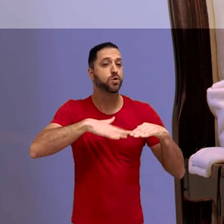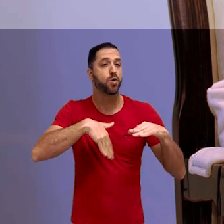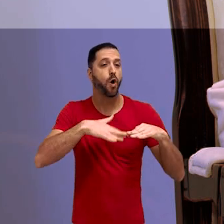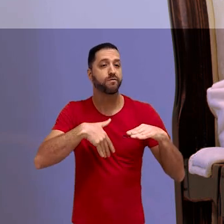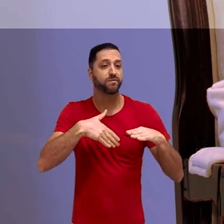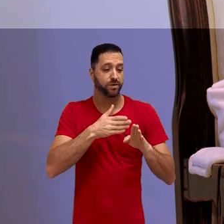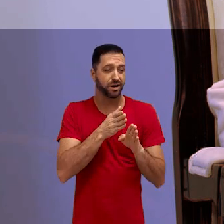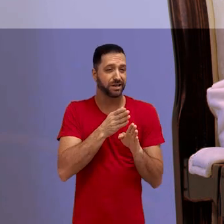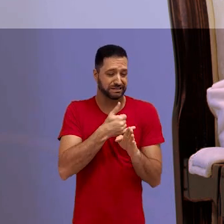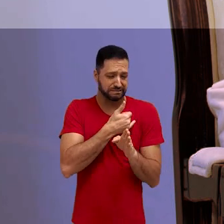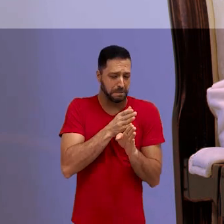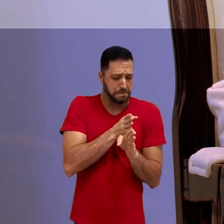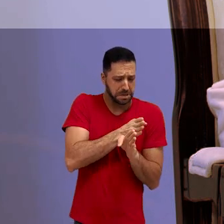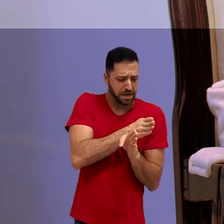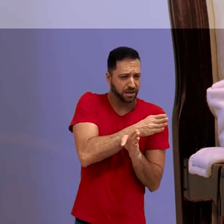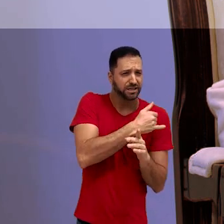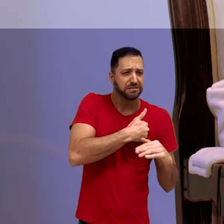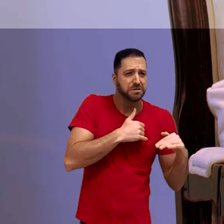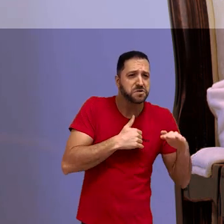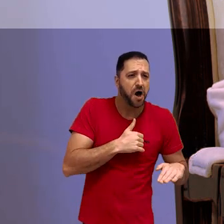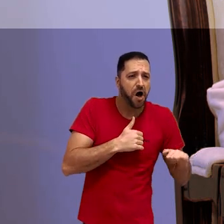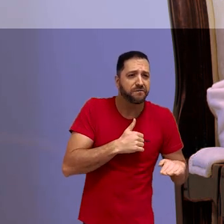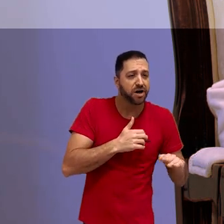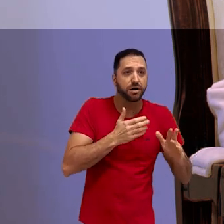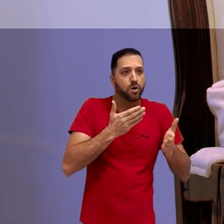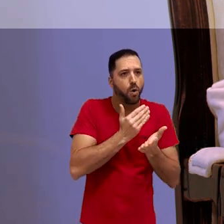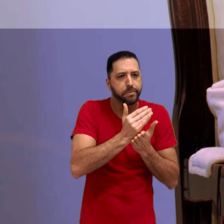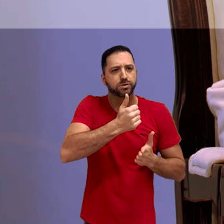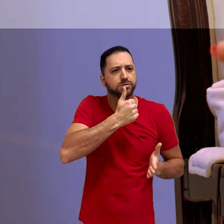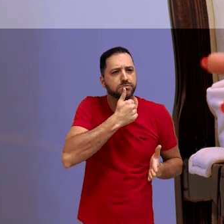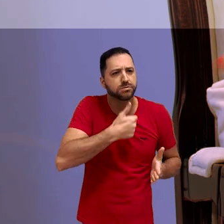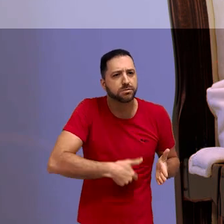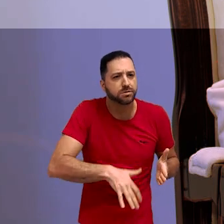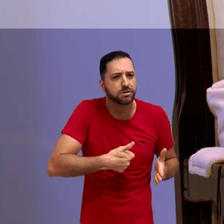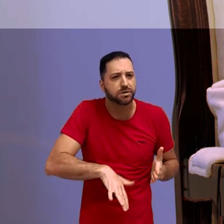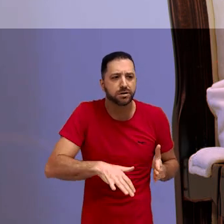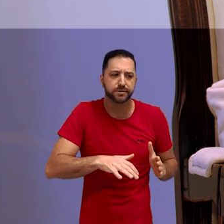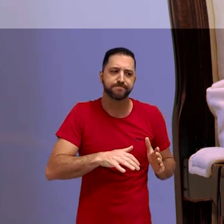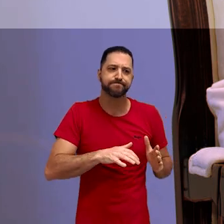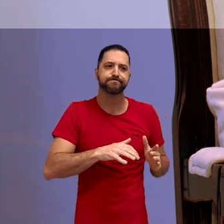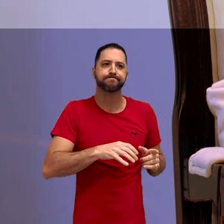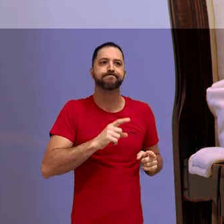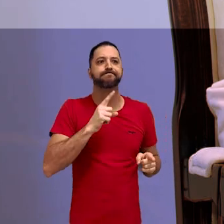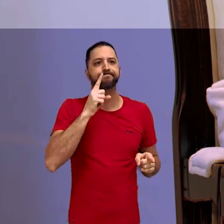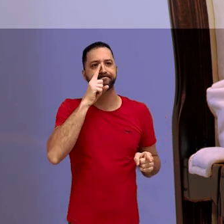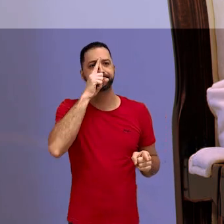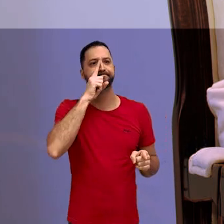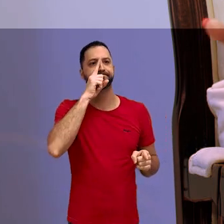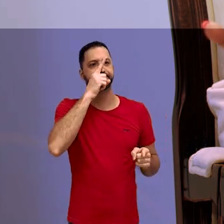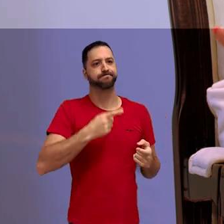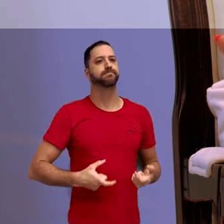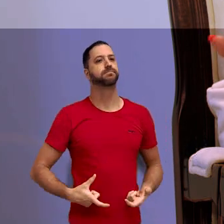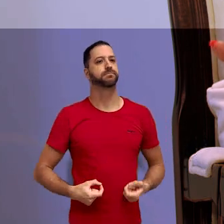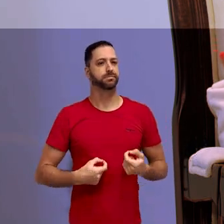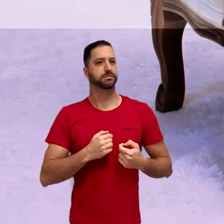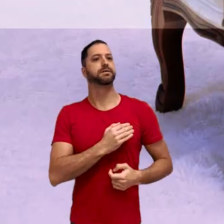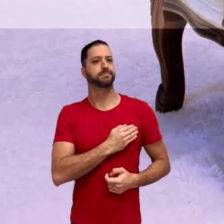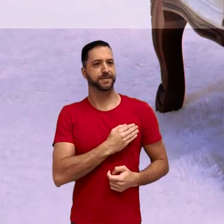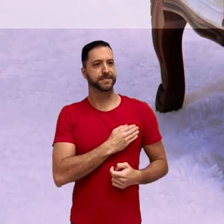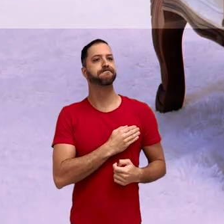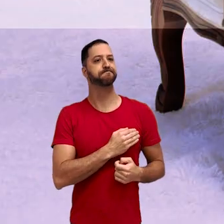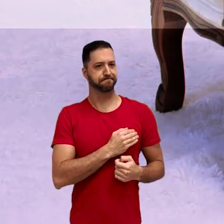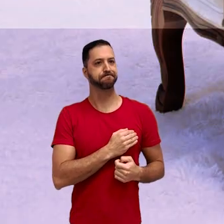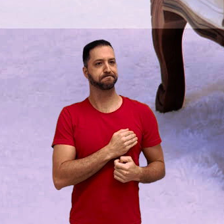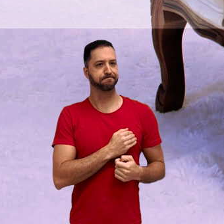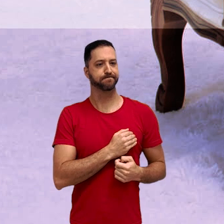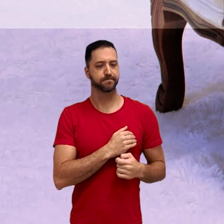menstruado muito jovem. Então, eu não posso olhar para trás e falar, não dá, nenhuma de nós pode mudar. O que